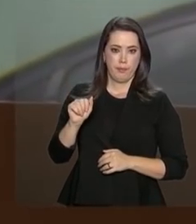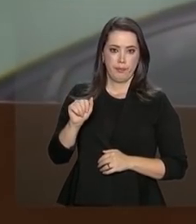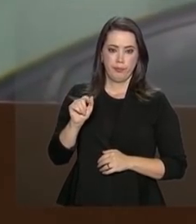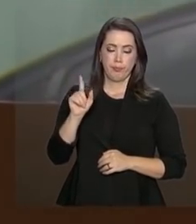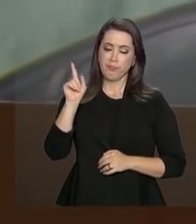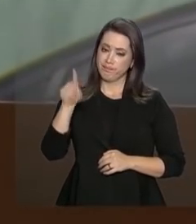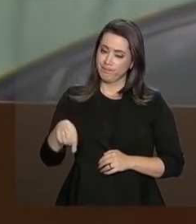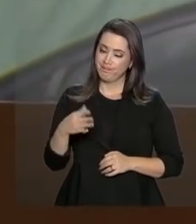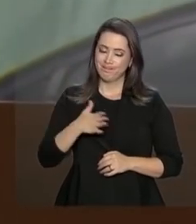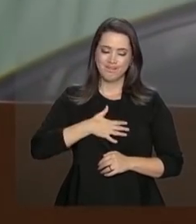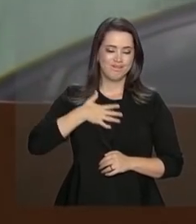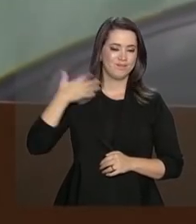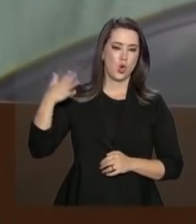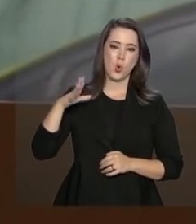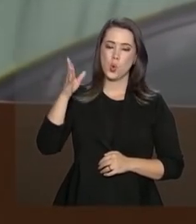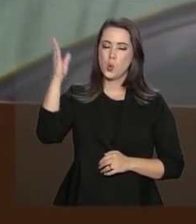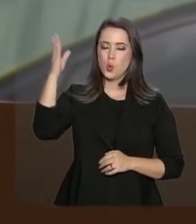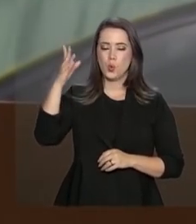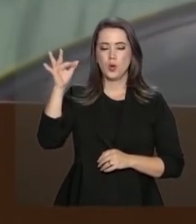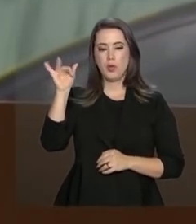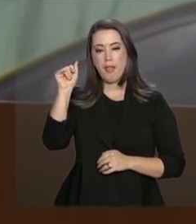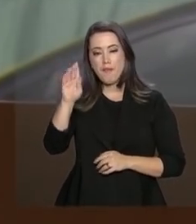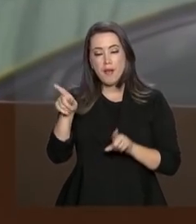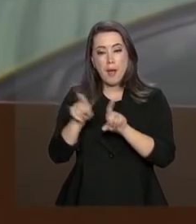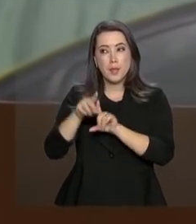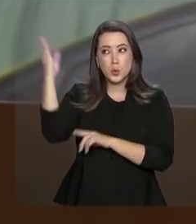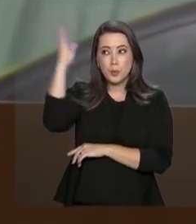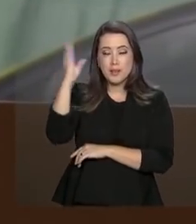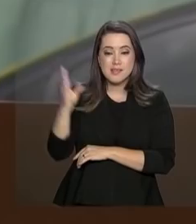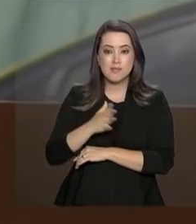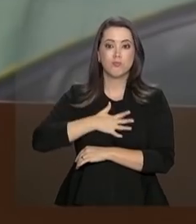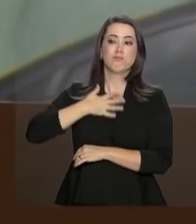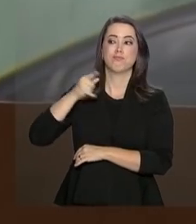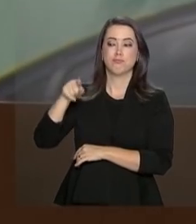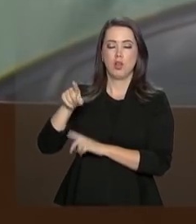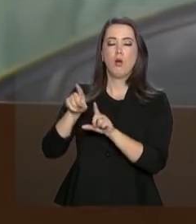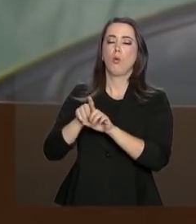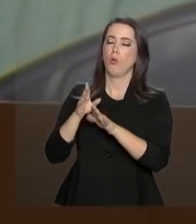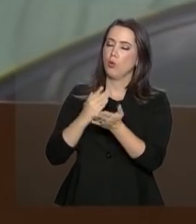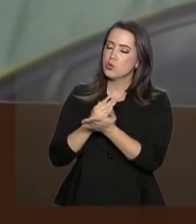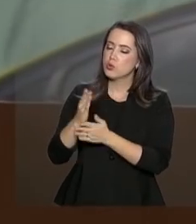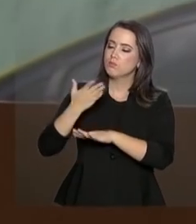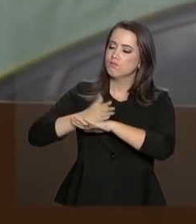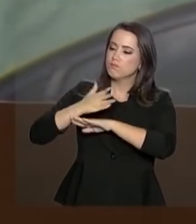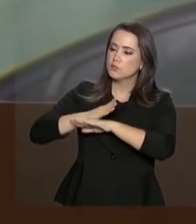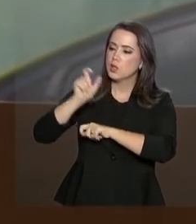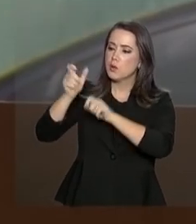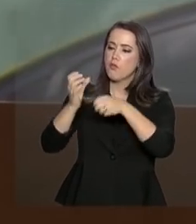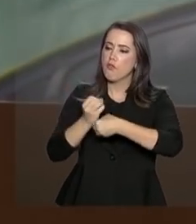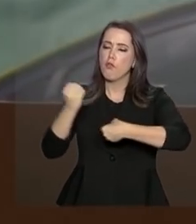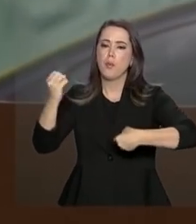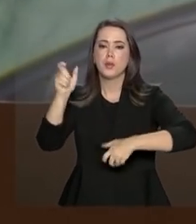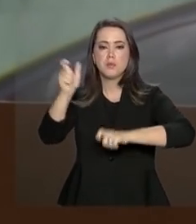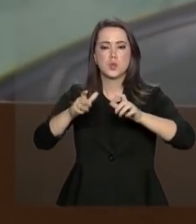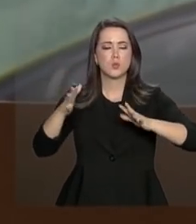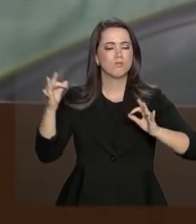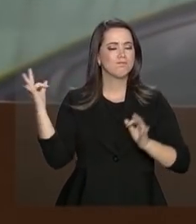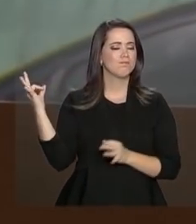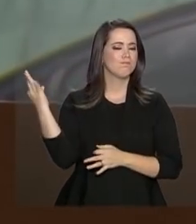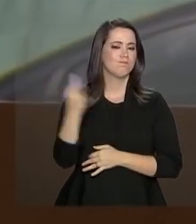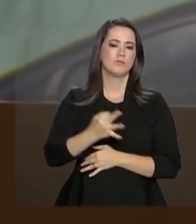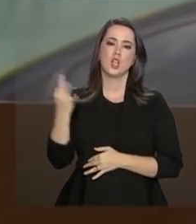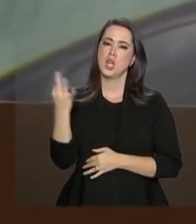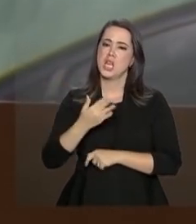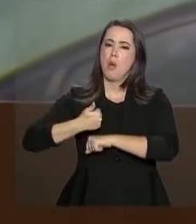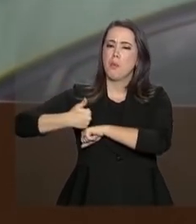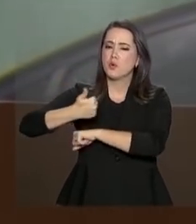ITA orgulho da FAB e do Brasil Continuará Formando profissionais de altíssima qualificação